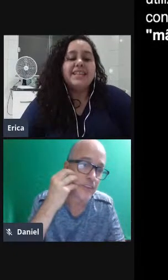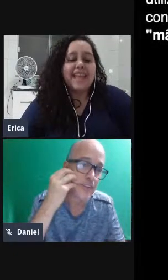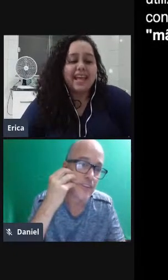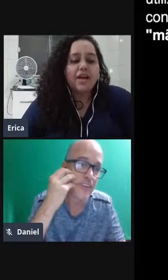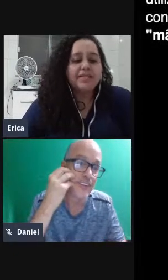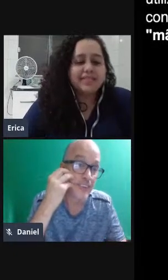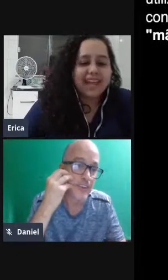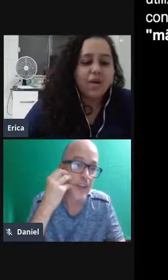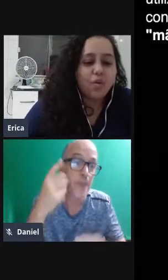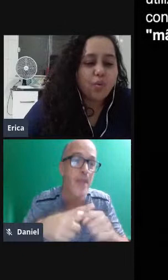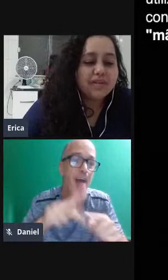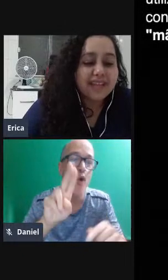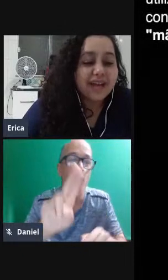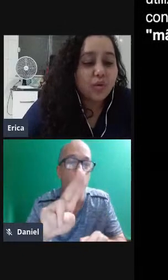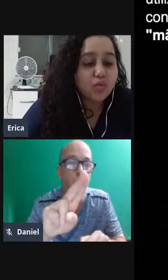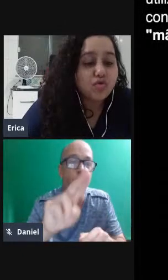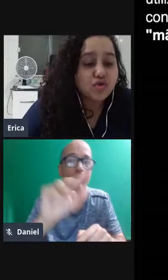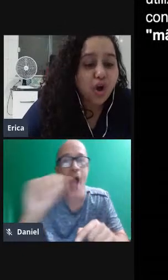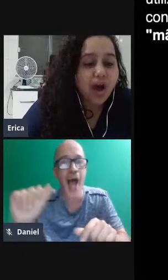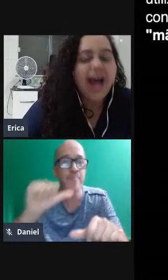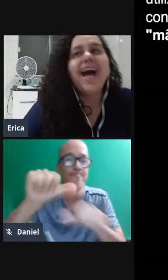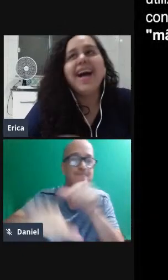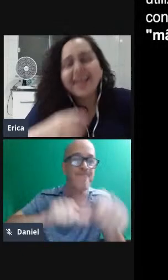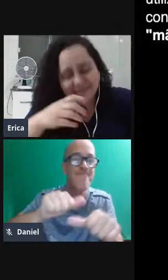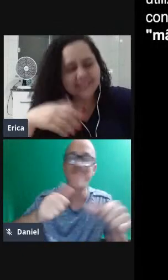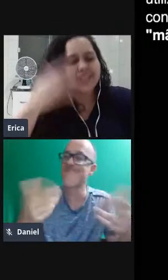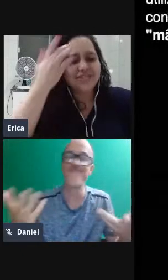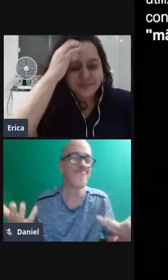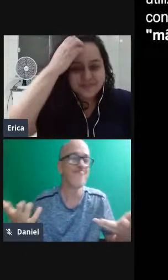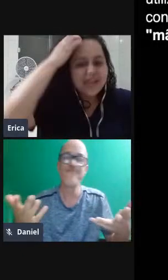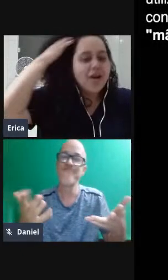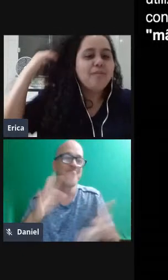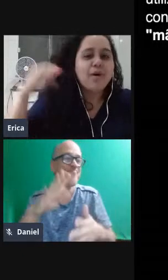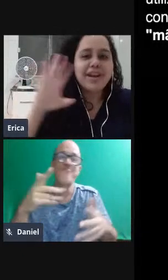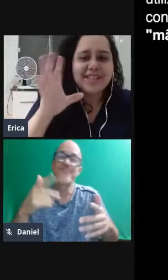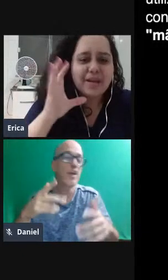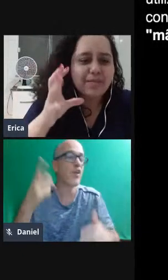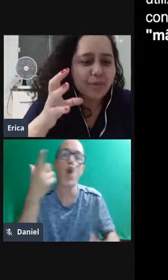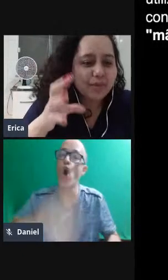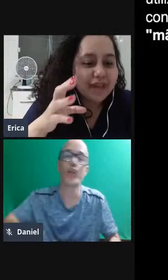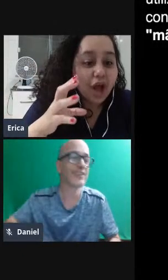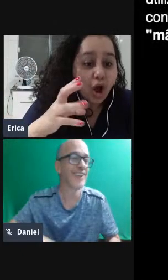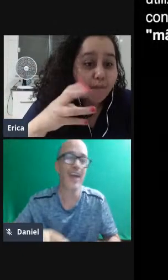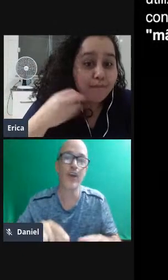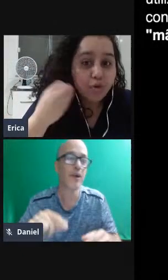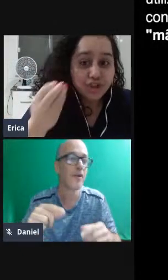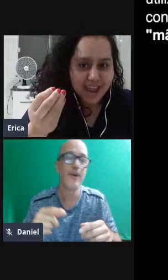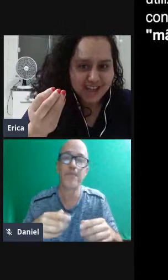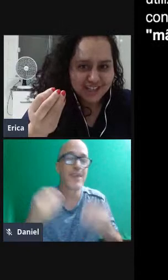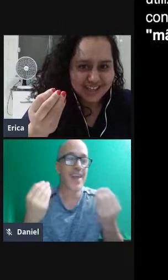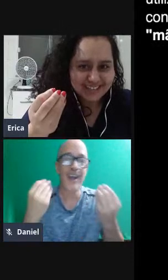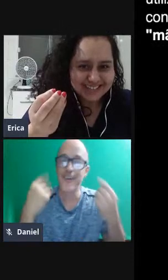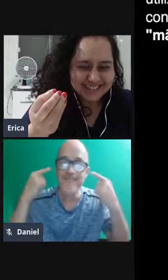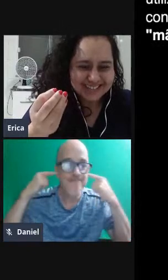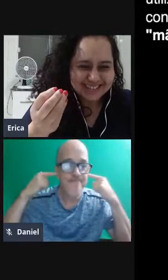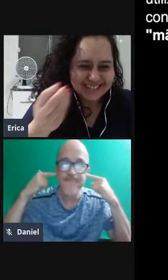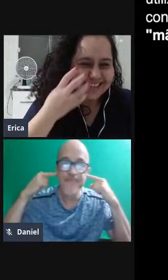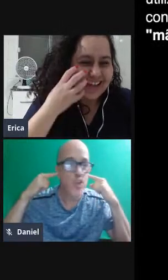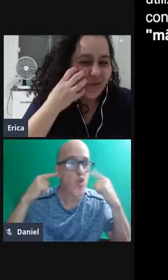Tá. Tem algum som? Ah, entendi. Por exemplo,